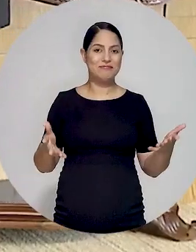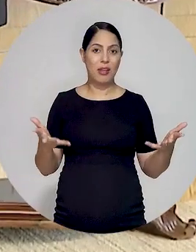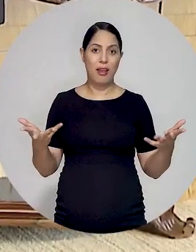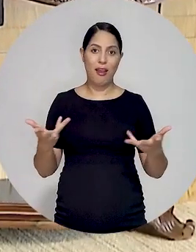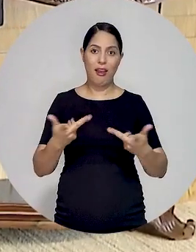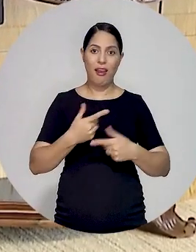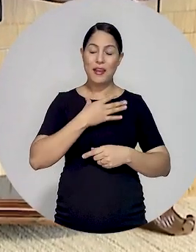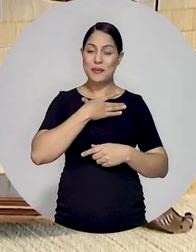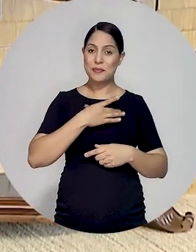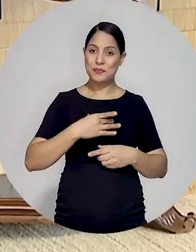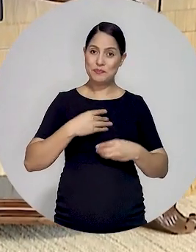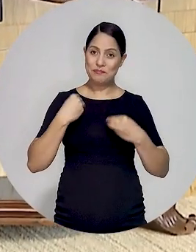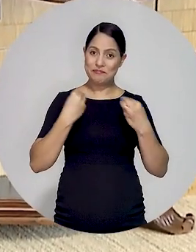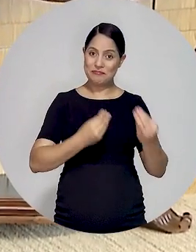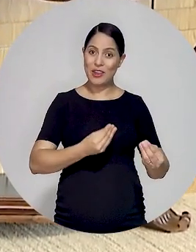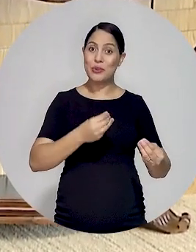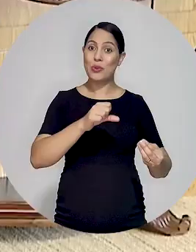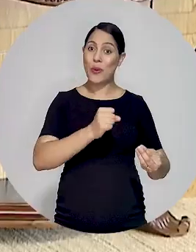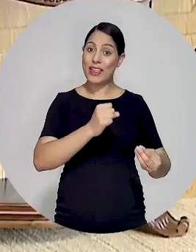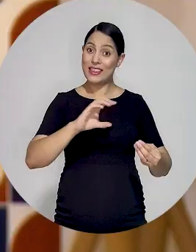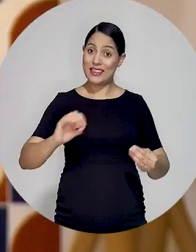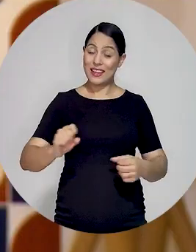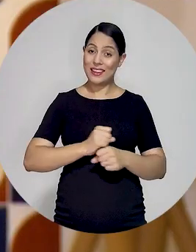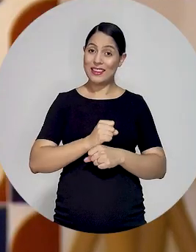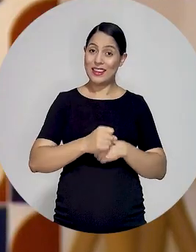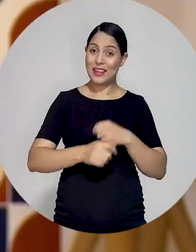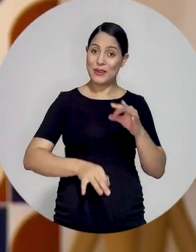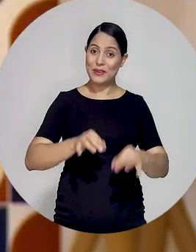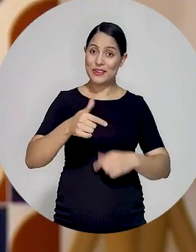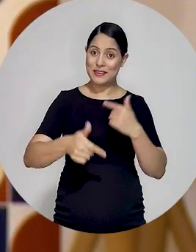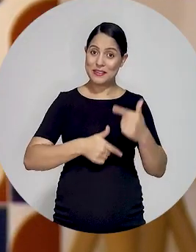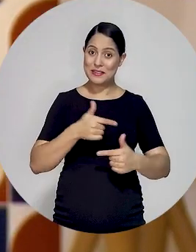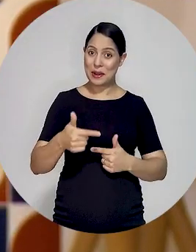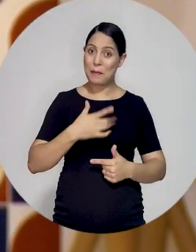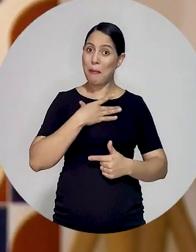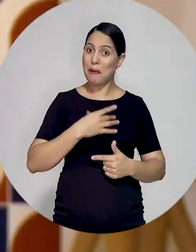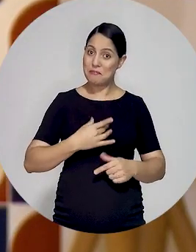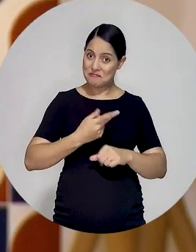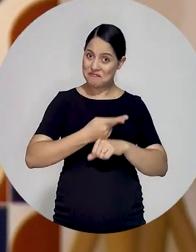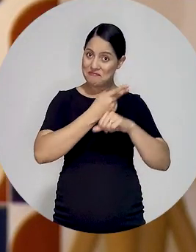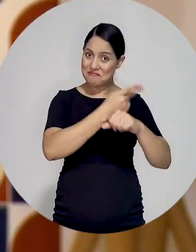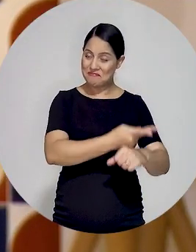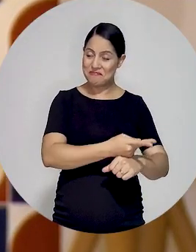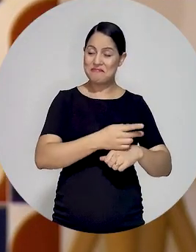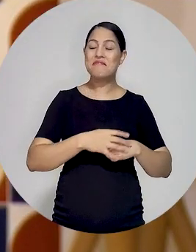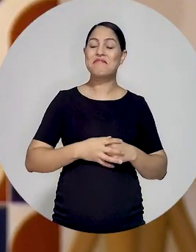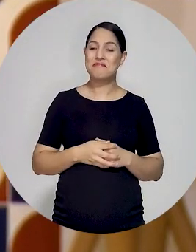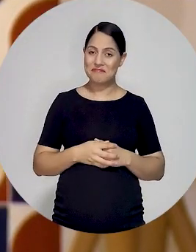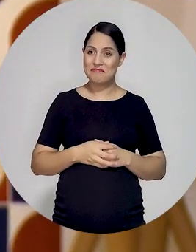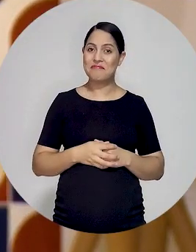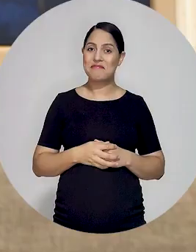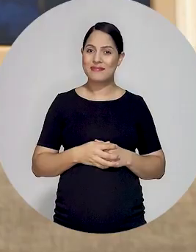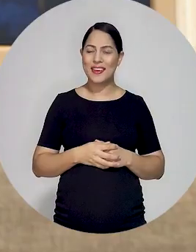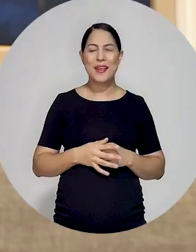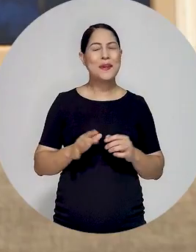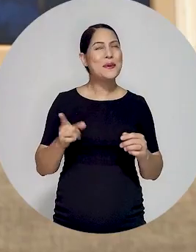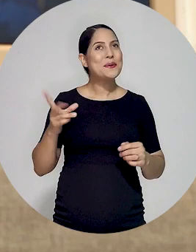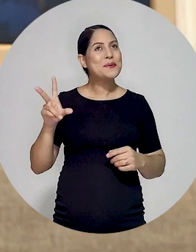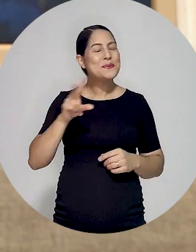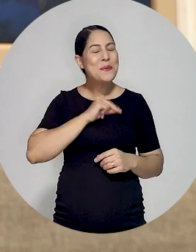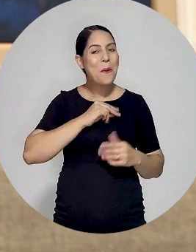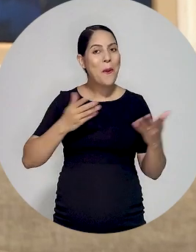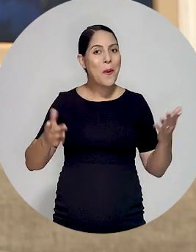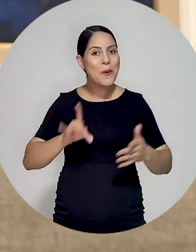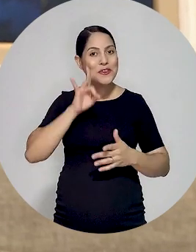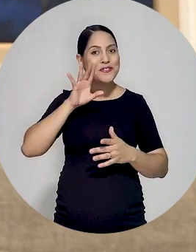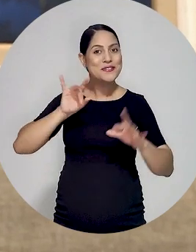CNJ. Eles também foram agraciados com a medalha comemorativa dos 80 anos da Justiça do Trabalho. Um dos dias mais